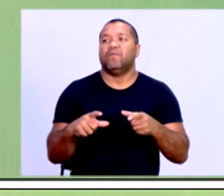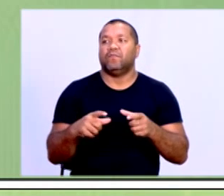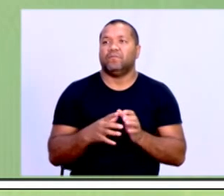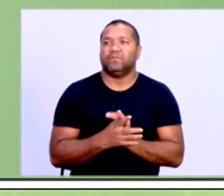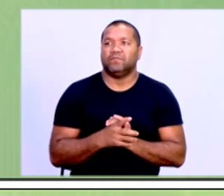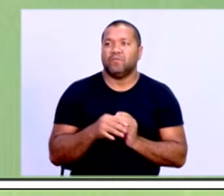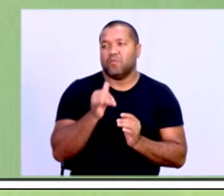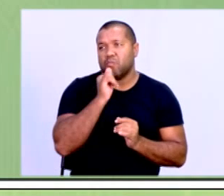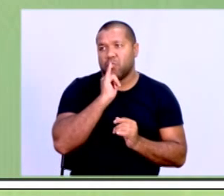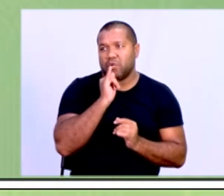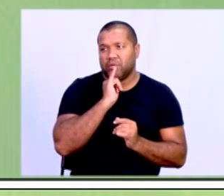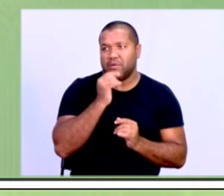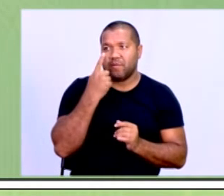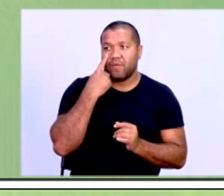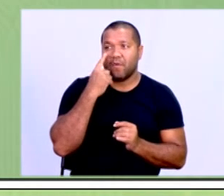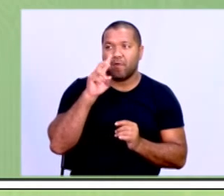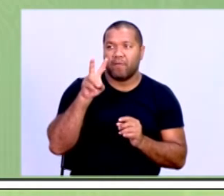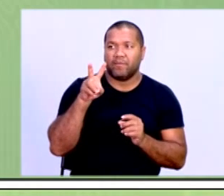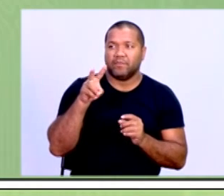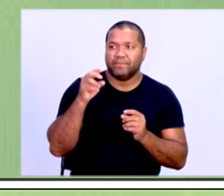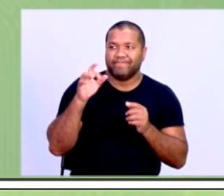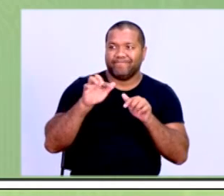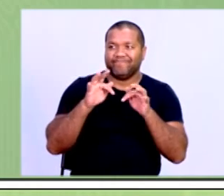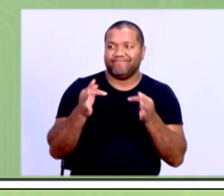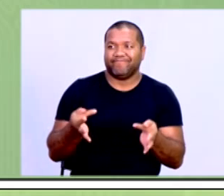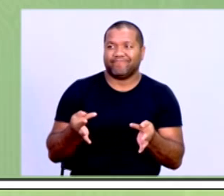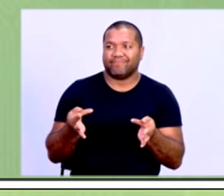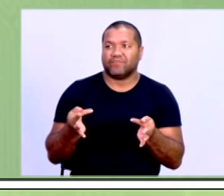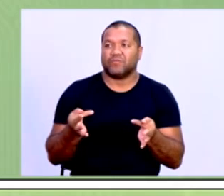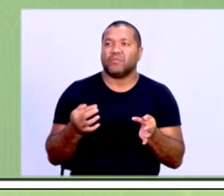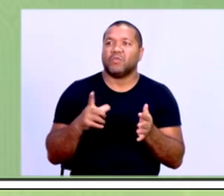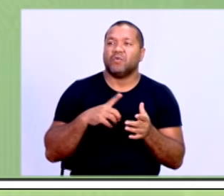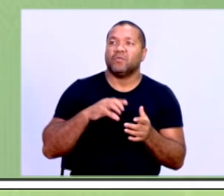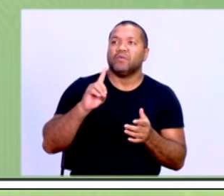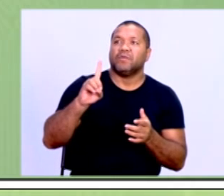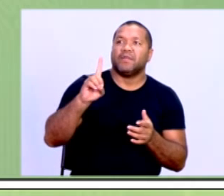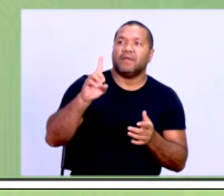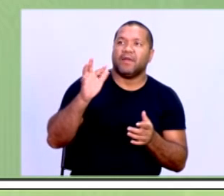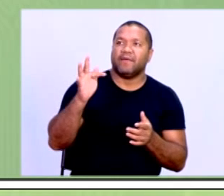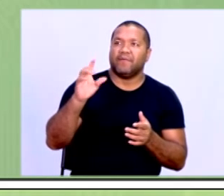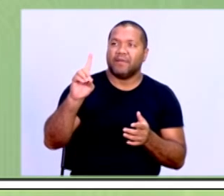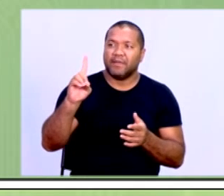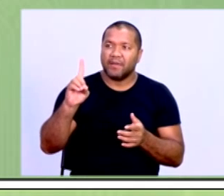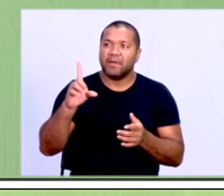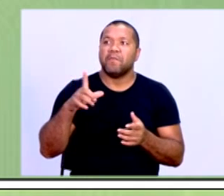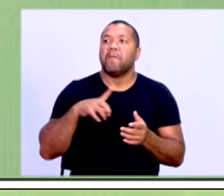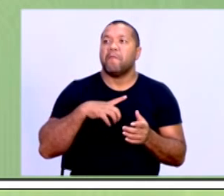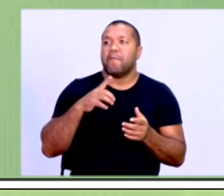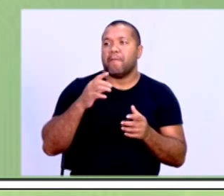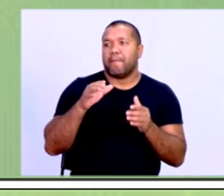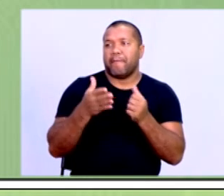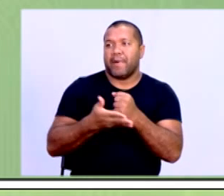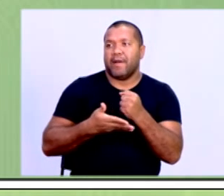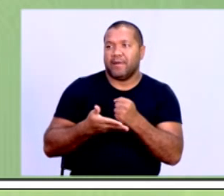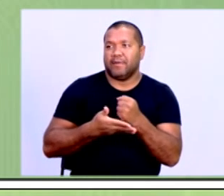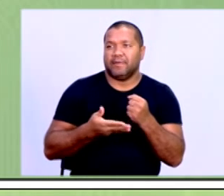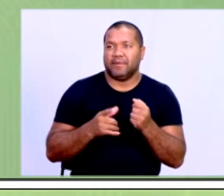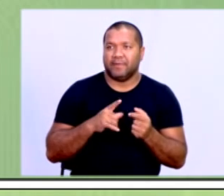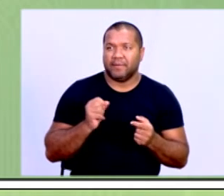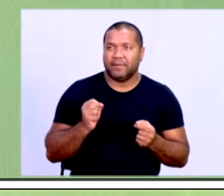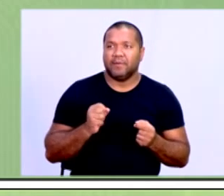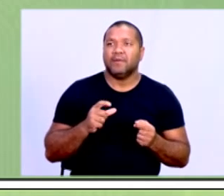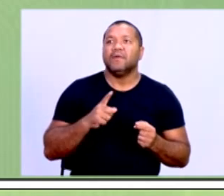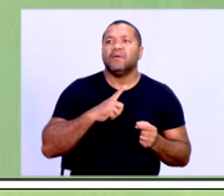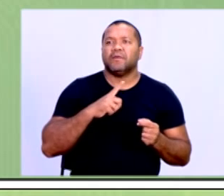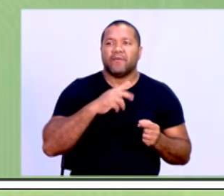a um exemplo bem simples de um DFD bem básico mesmo. Então nós temos aqui a